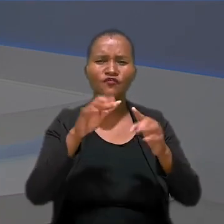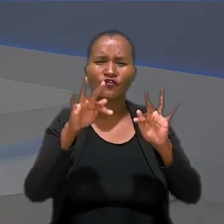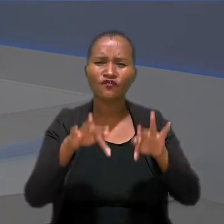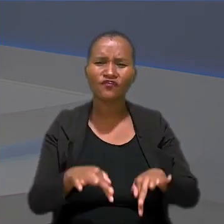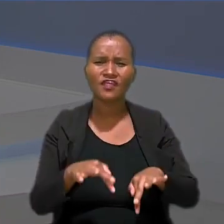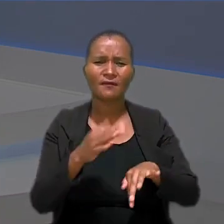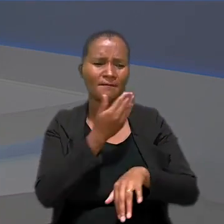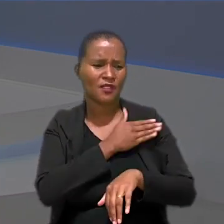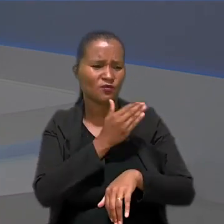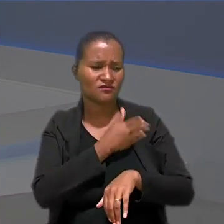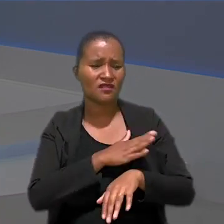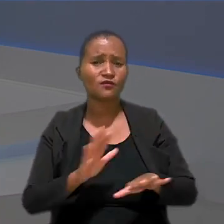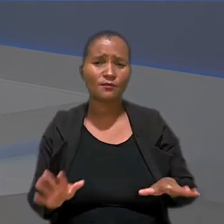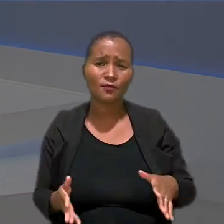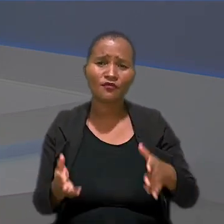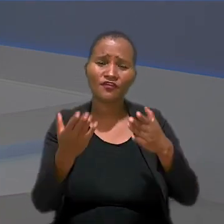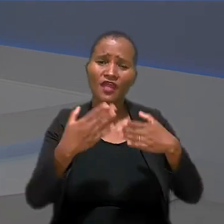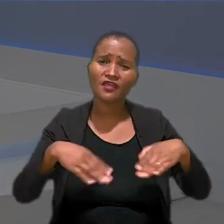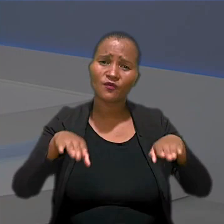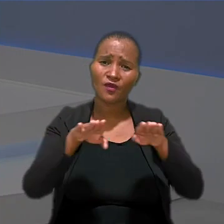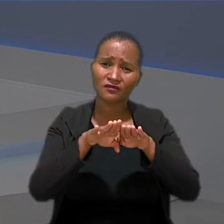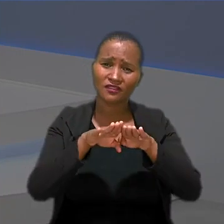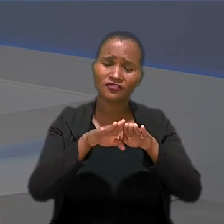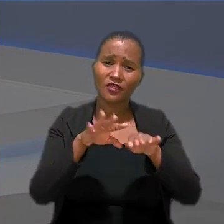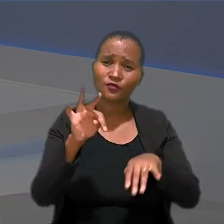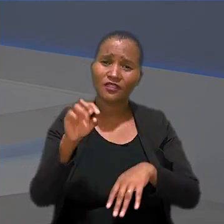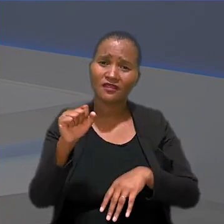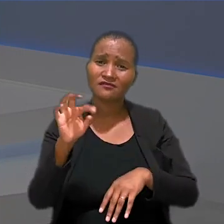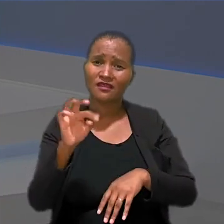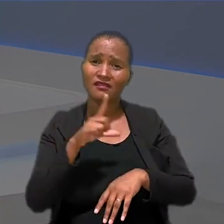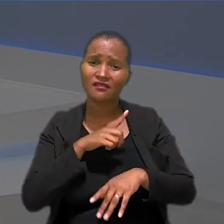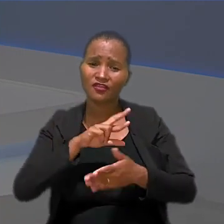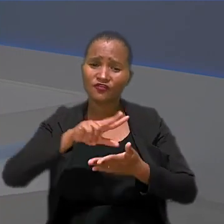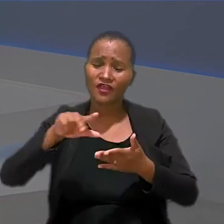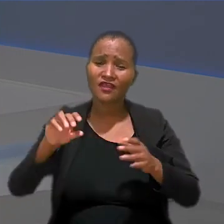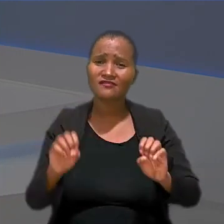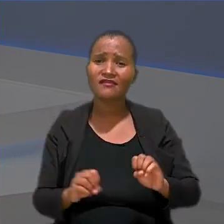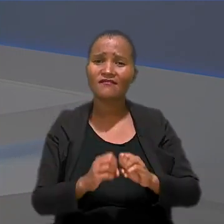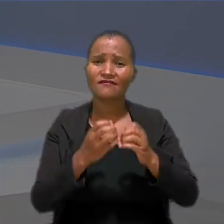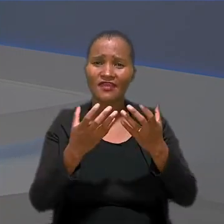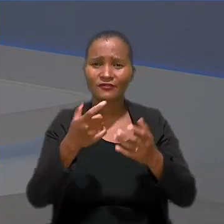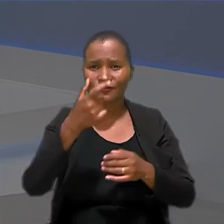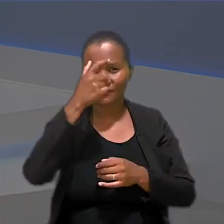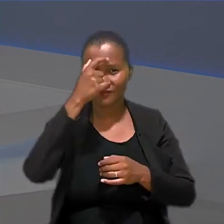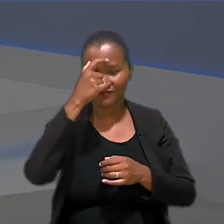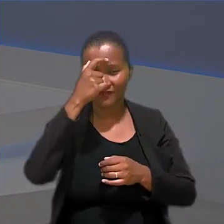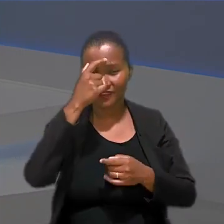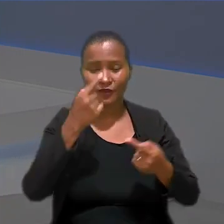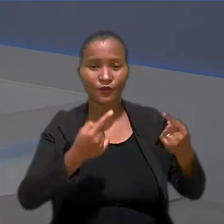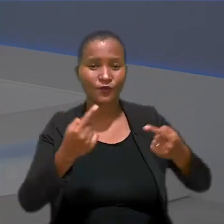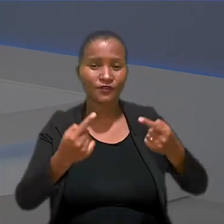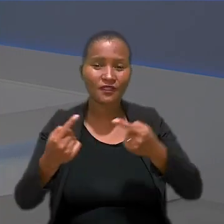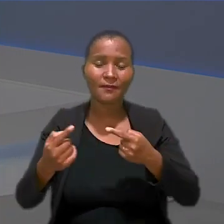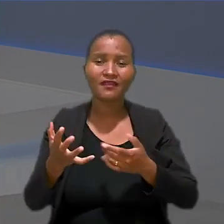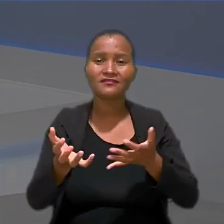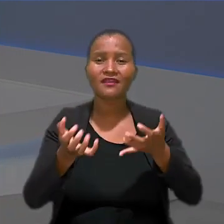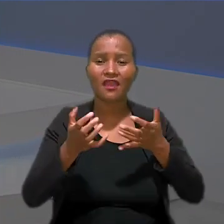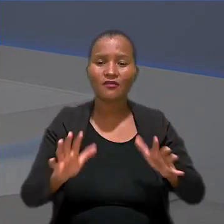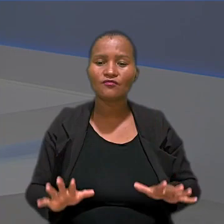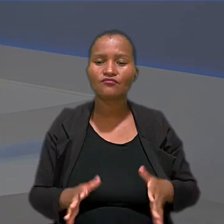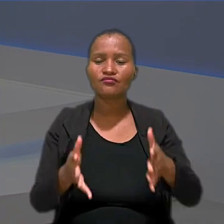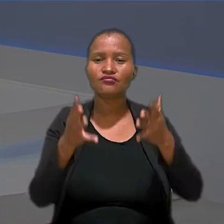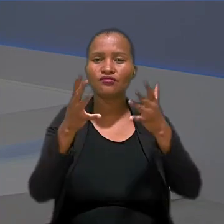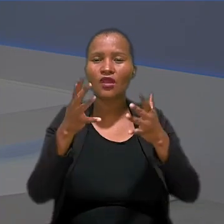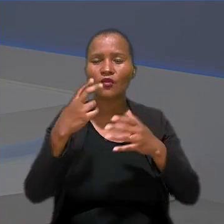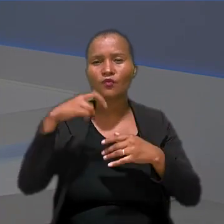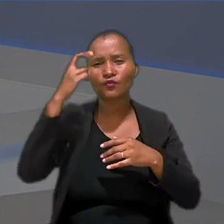combater preconceitos e promover a igualdade, o TST realiza diversos eventos de conscientização. Os debates buscam